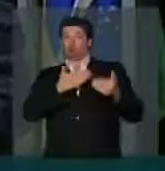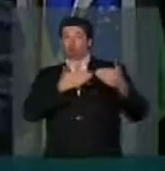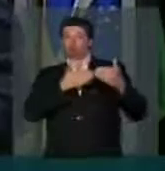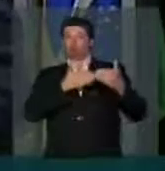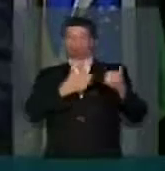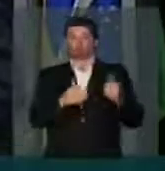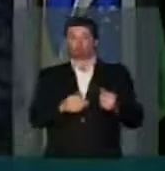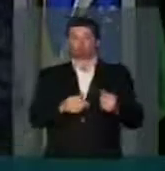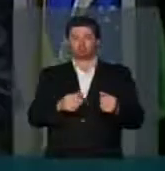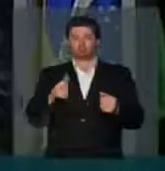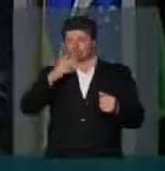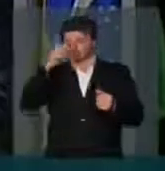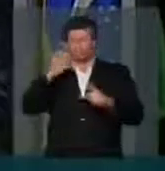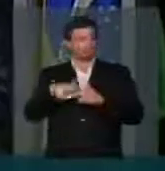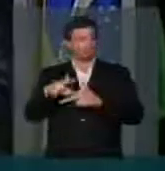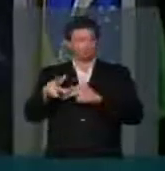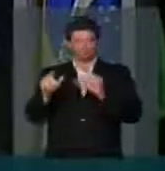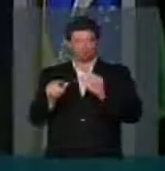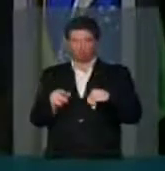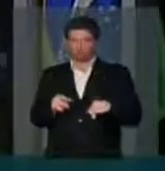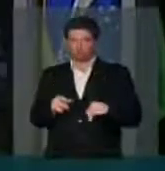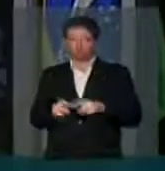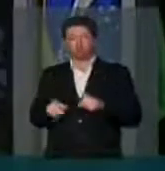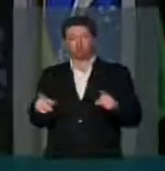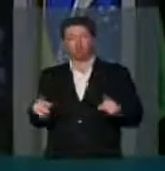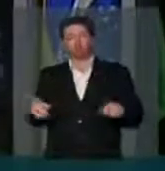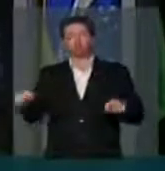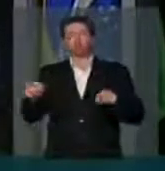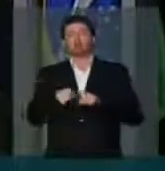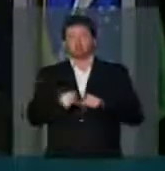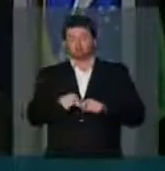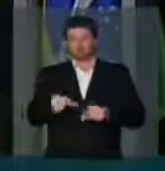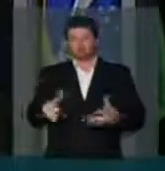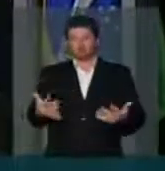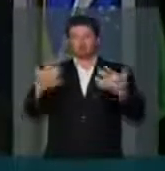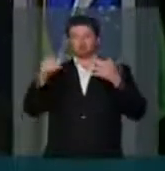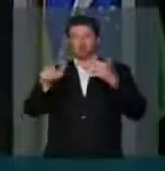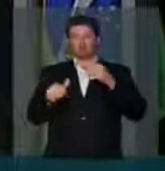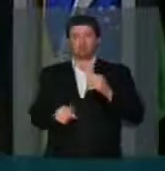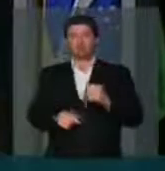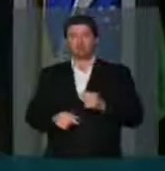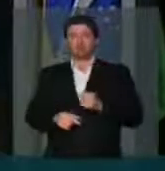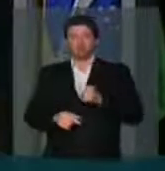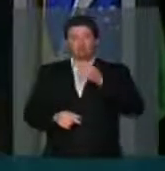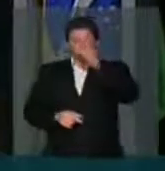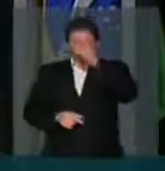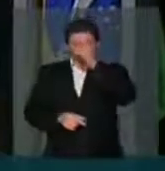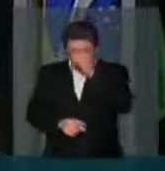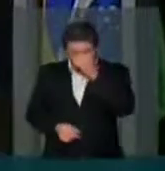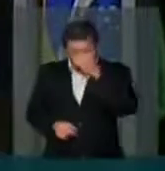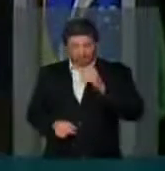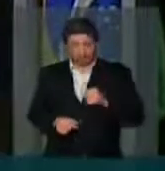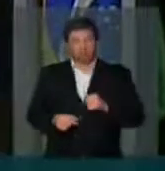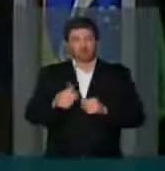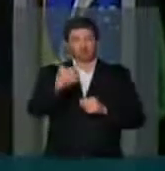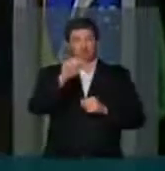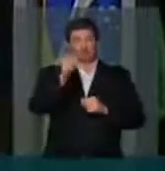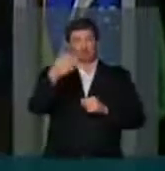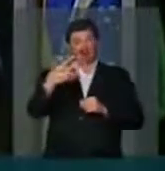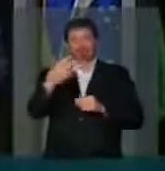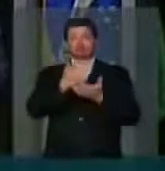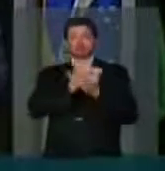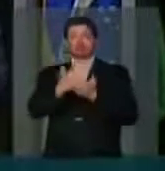um caso um pouco abafado hoje, mas também teve esse grande escândalo. Em 2014, a Operação Lava